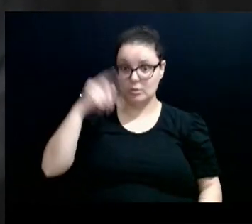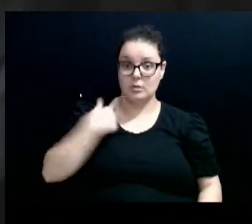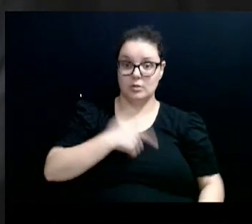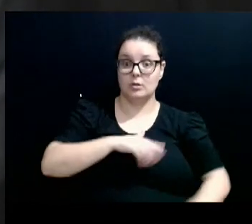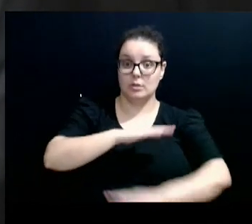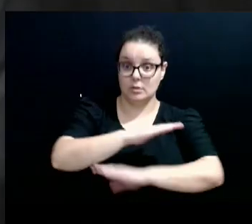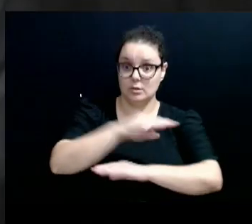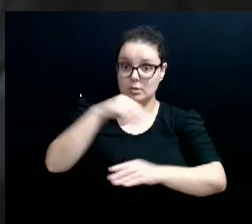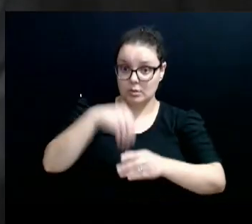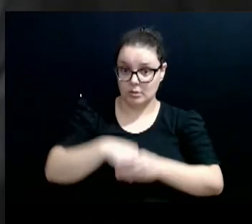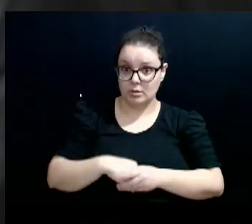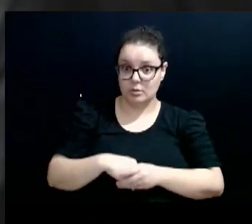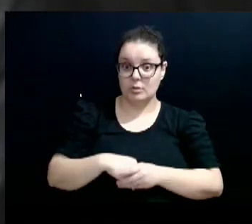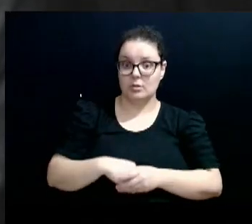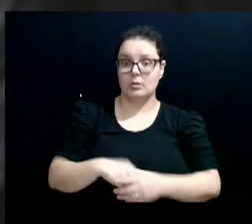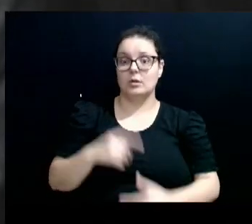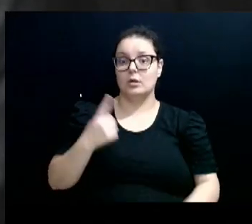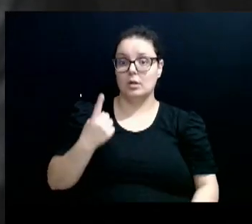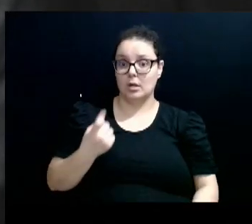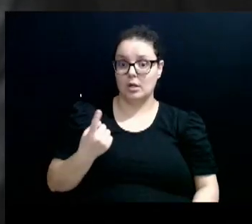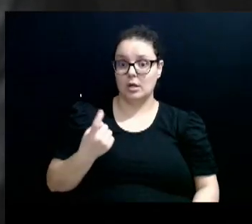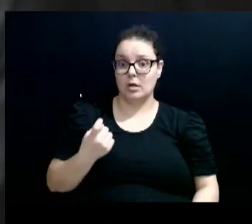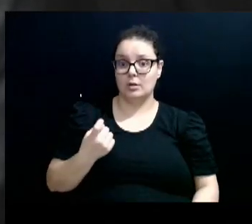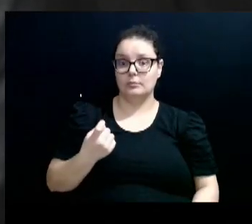a única